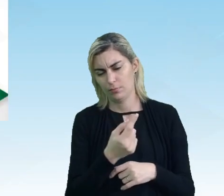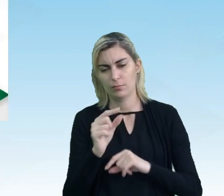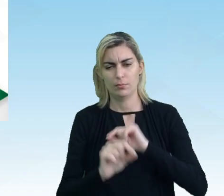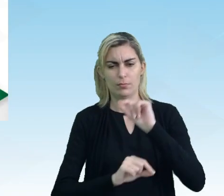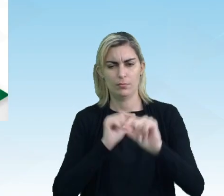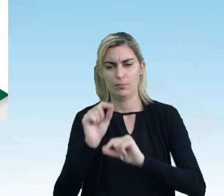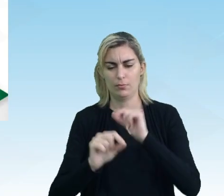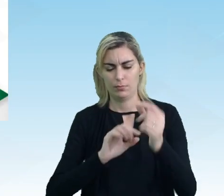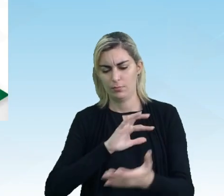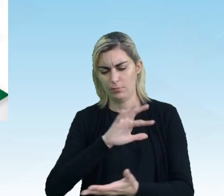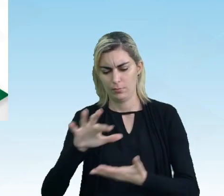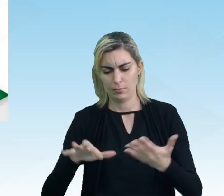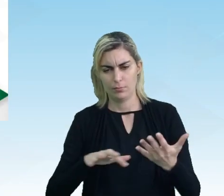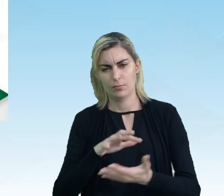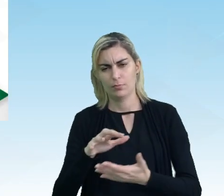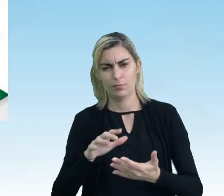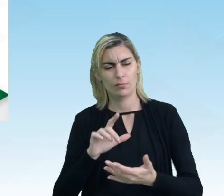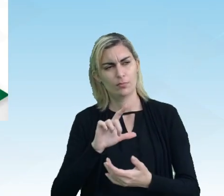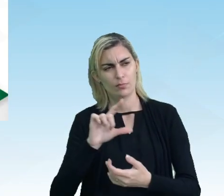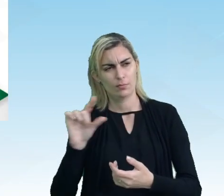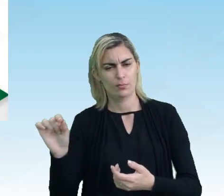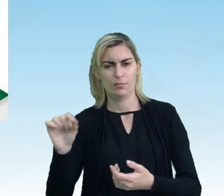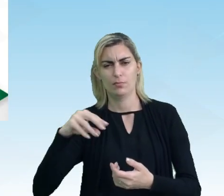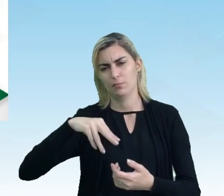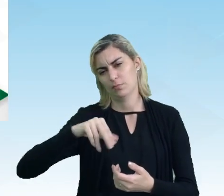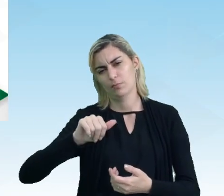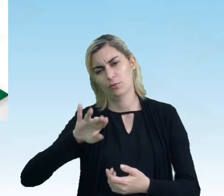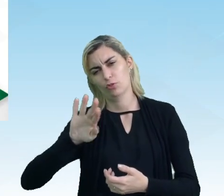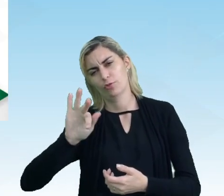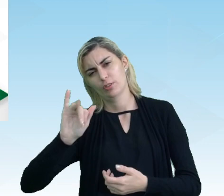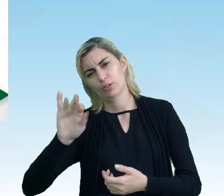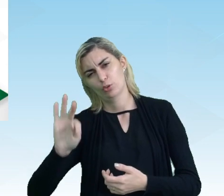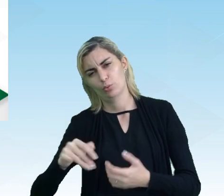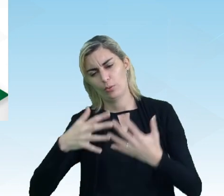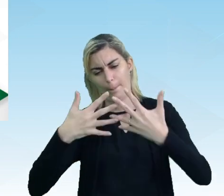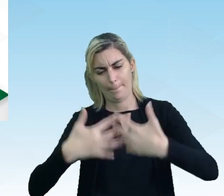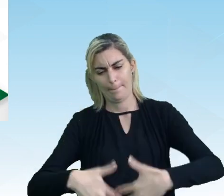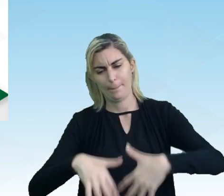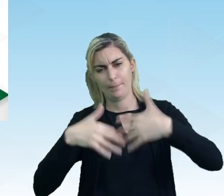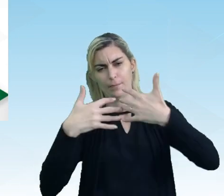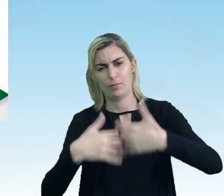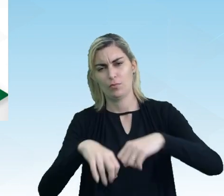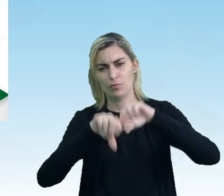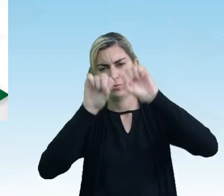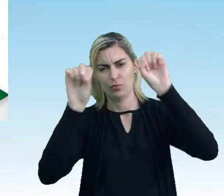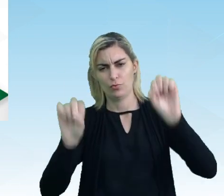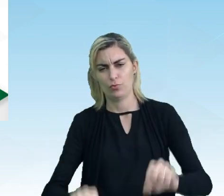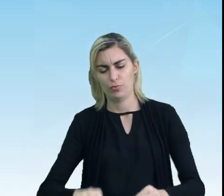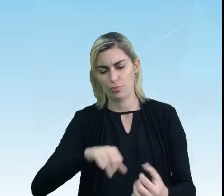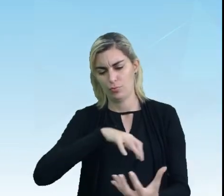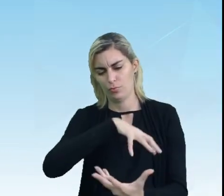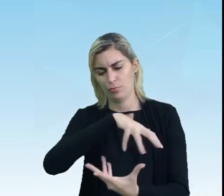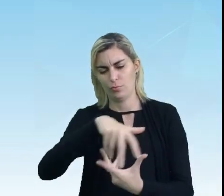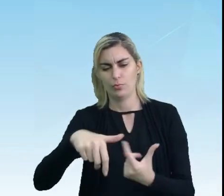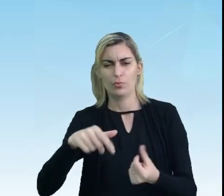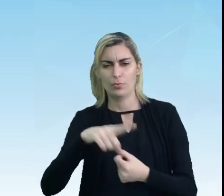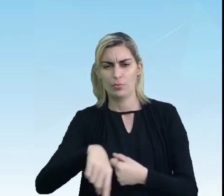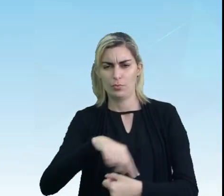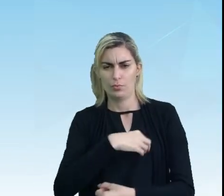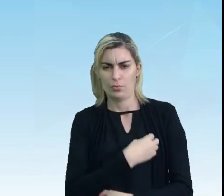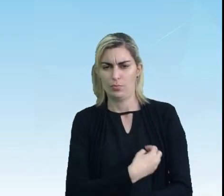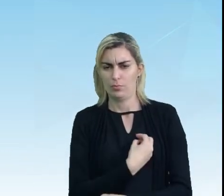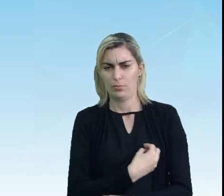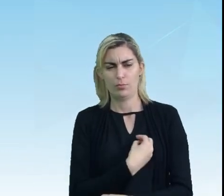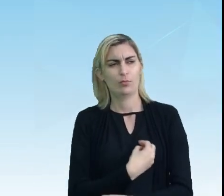a evolução industrial sai da manufatura e entra com a mecanização, que é o sistema globalizante que nós vivemos,